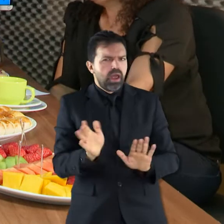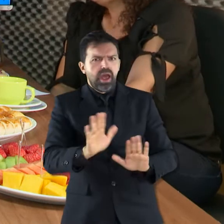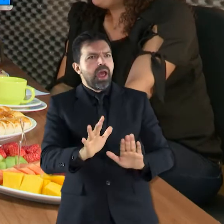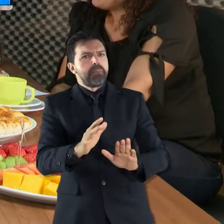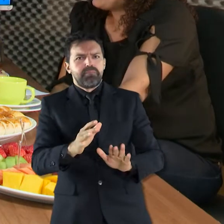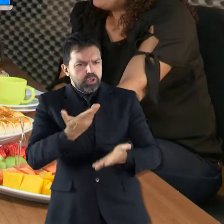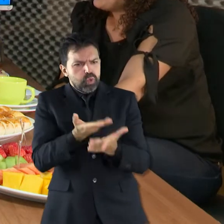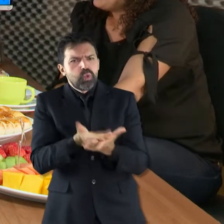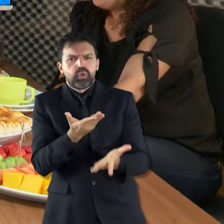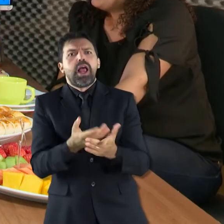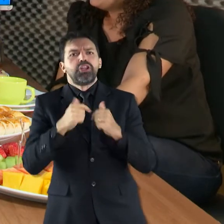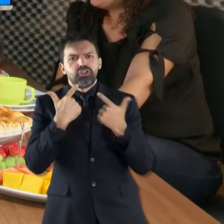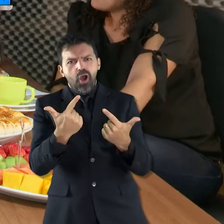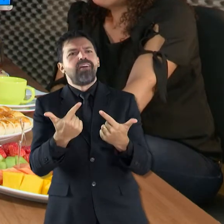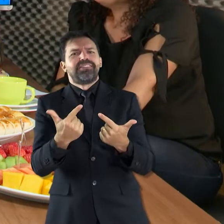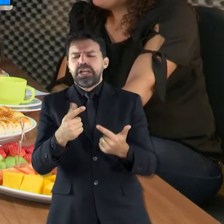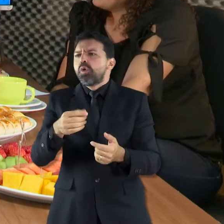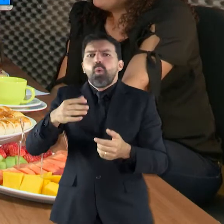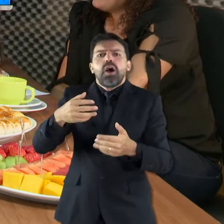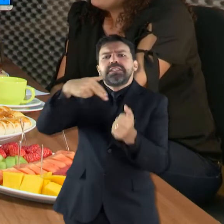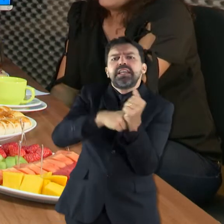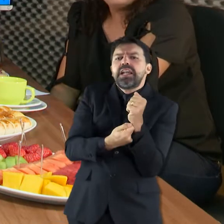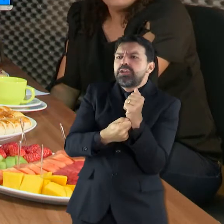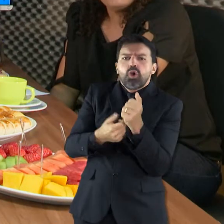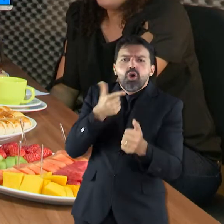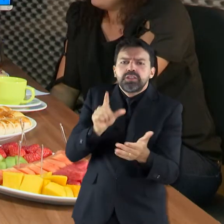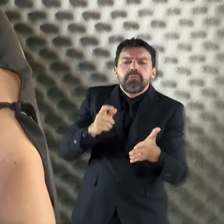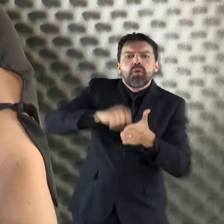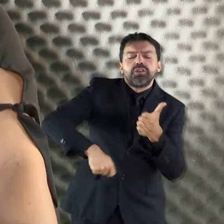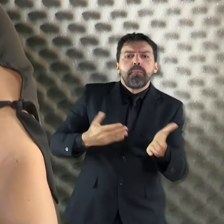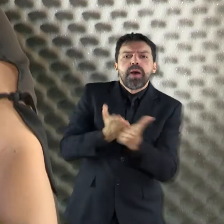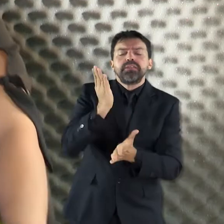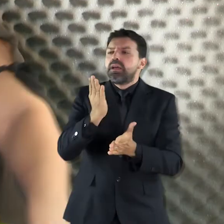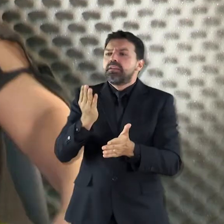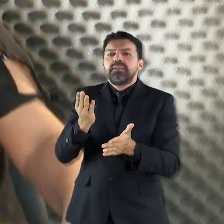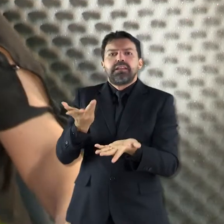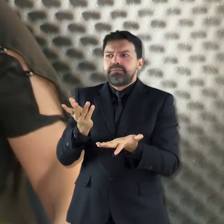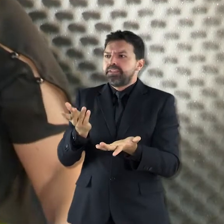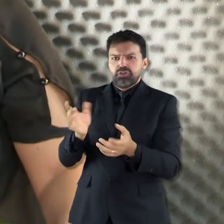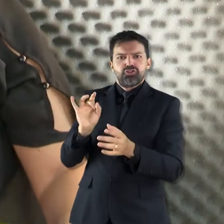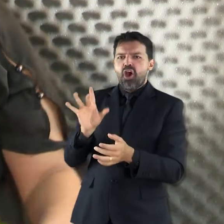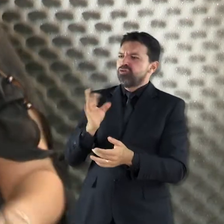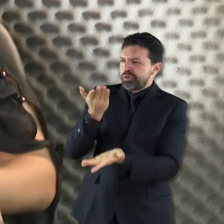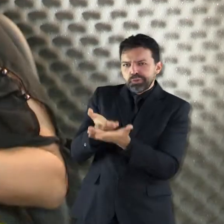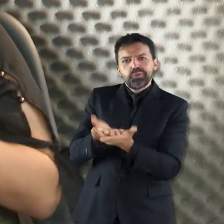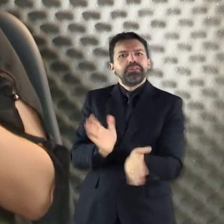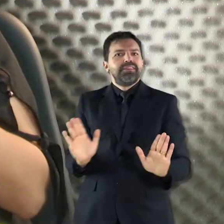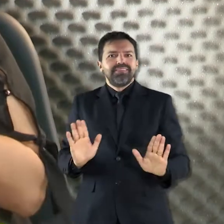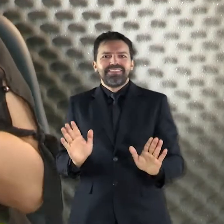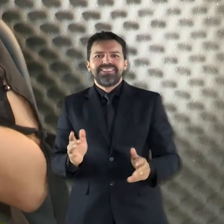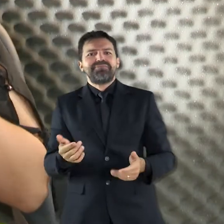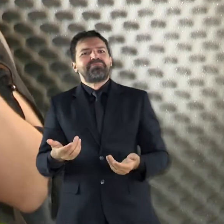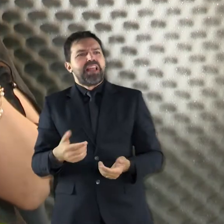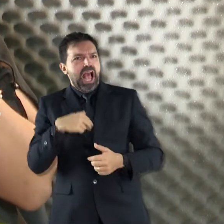tem, né? O pessoal pergunta, gente, qual é o segredo de passar no né? concurso? É Fiquei até com vergonha agora, olha. Nada. E como era assim sua